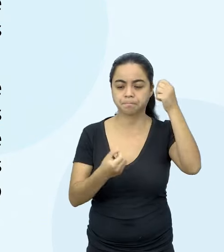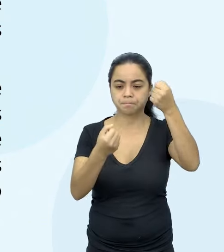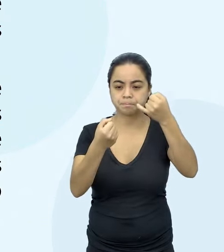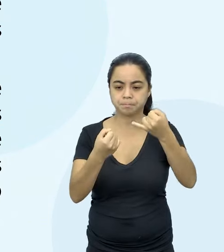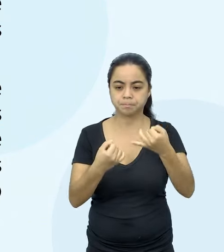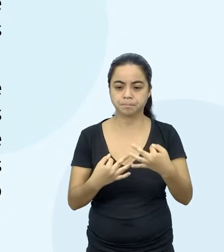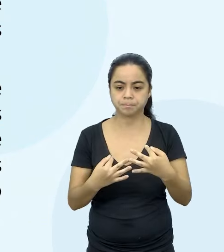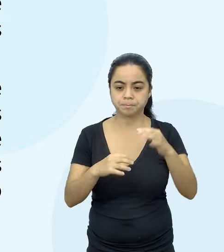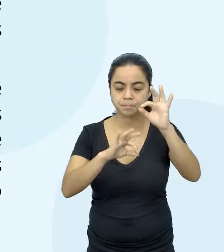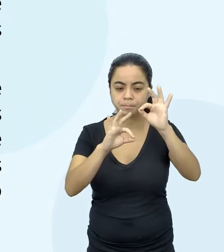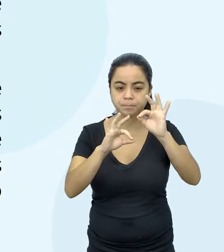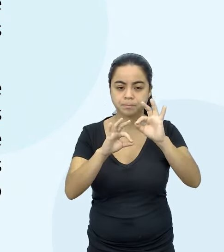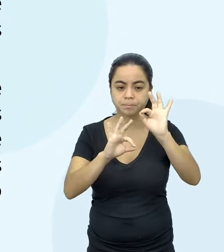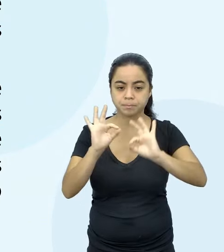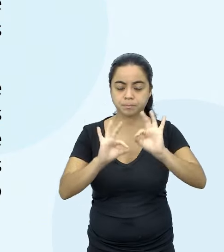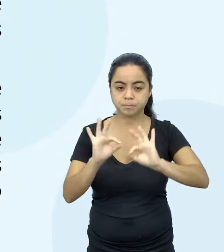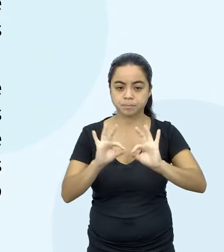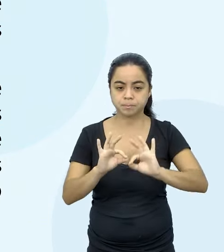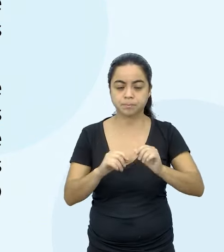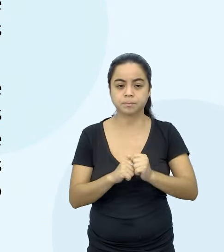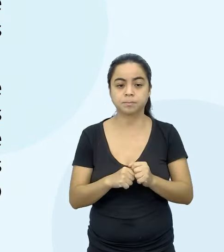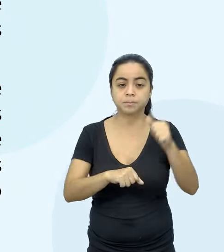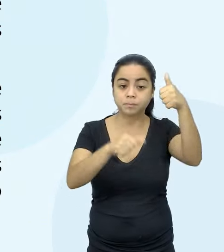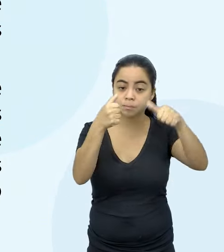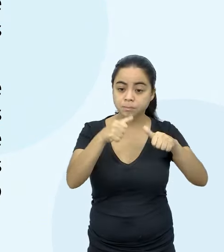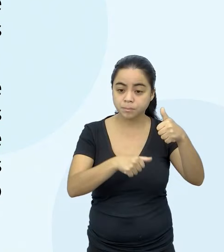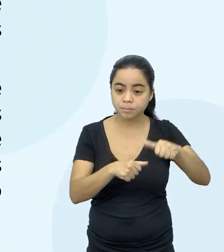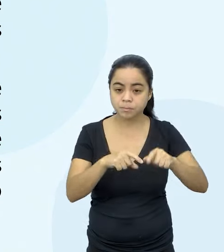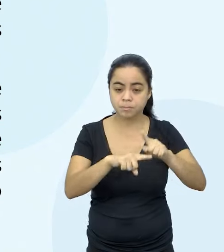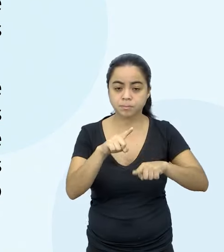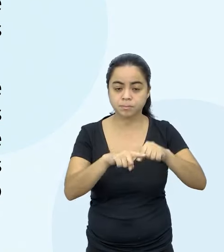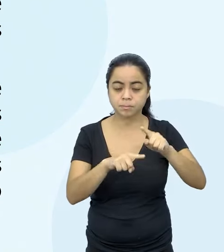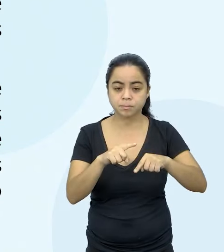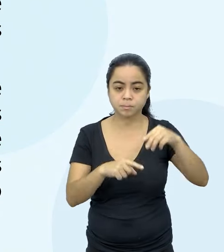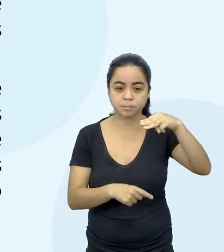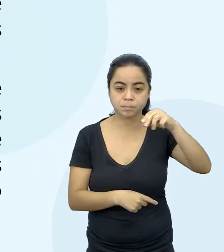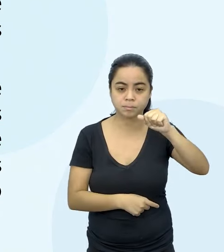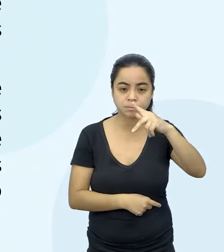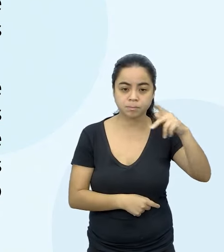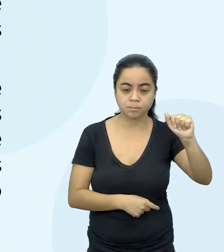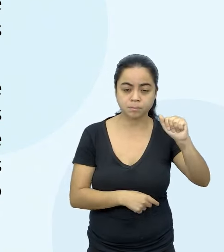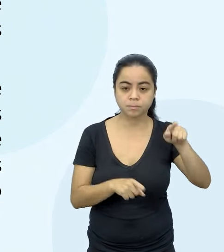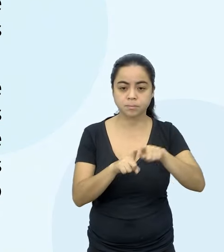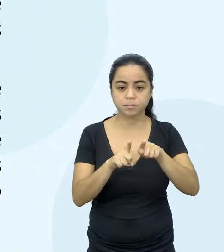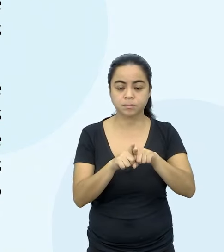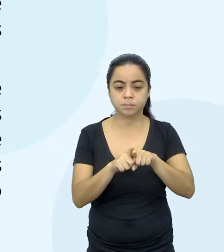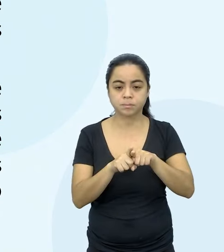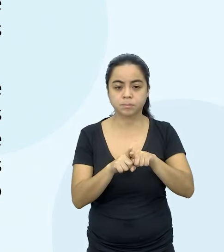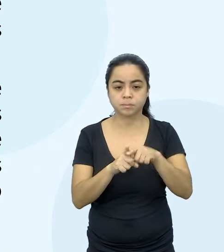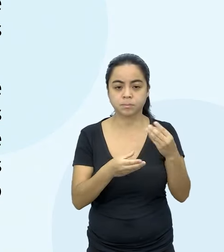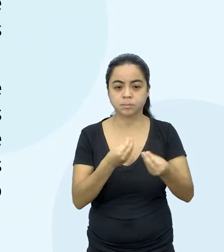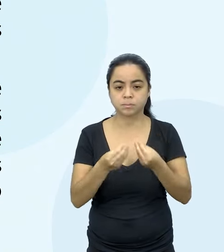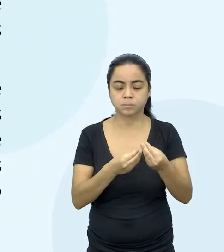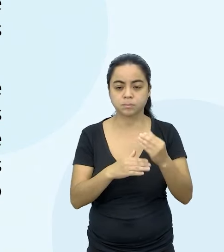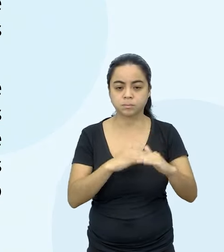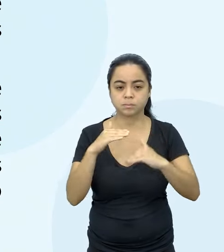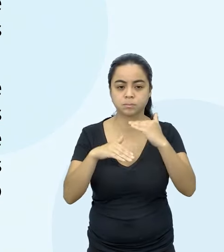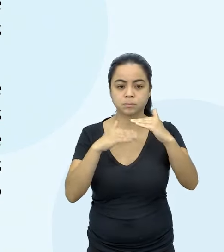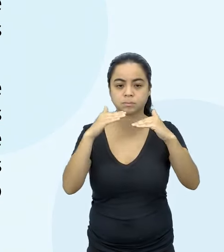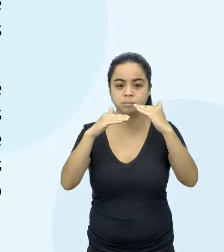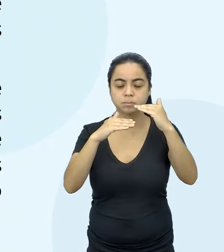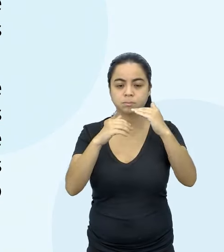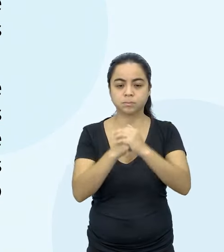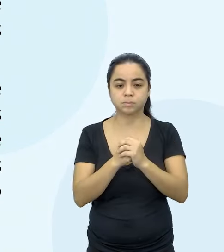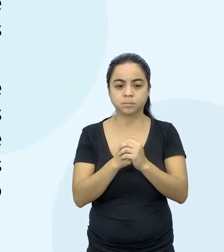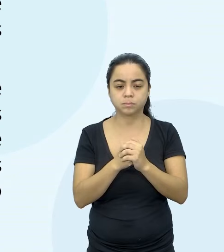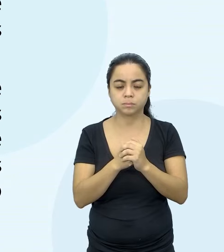outras áreas. Então, análise do material, mapa, fazer o diagnóstico desse estudante, né? No que ele precisa desenvolver para